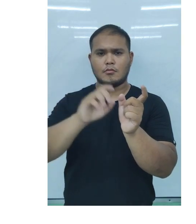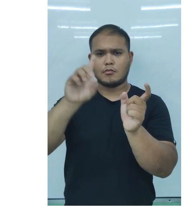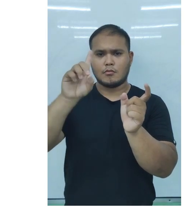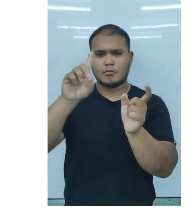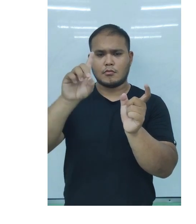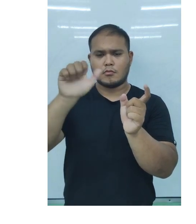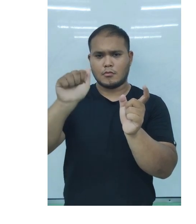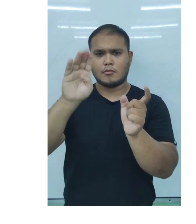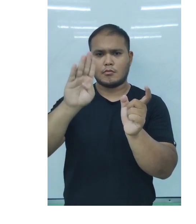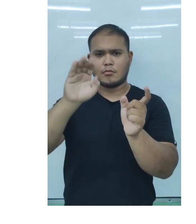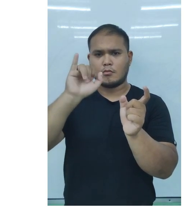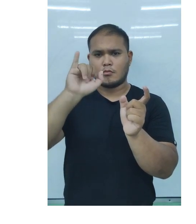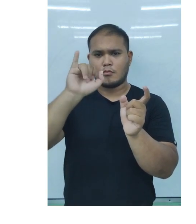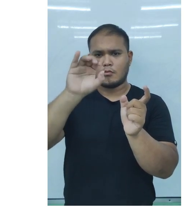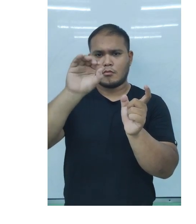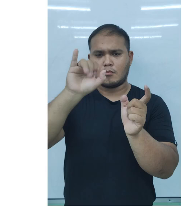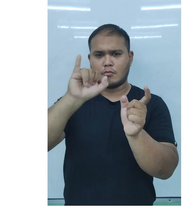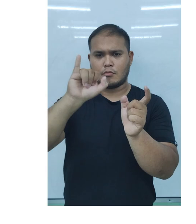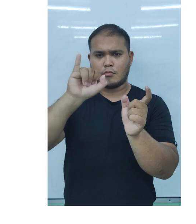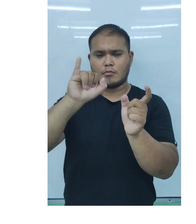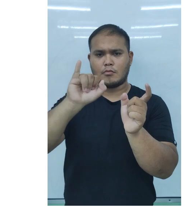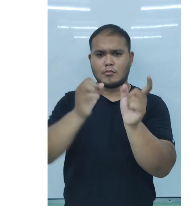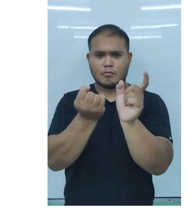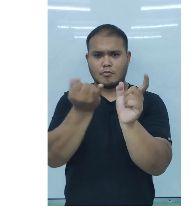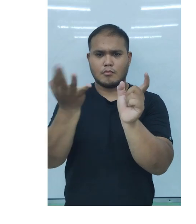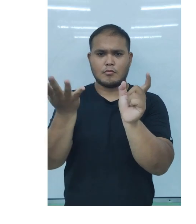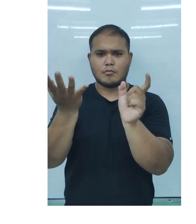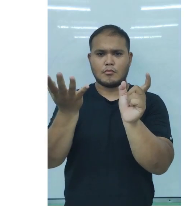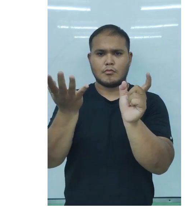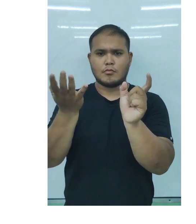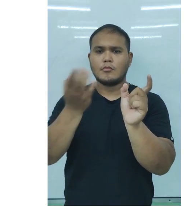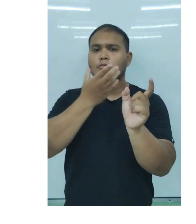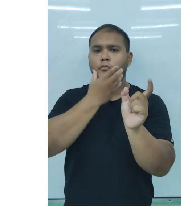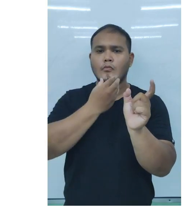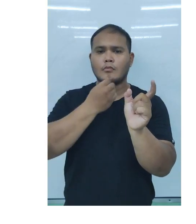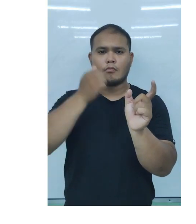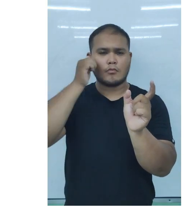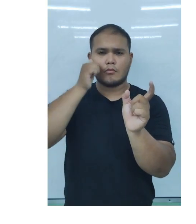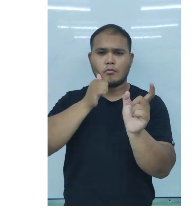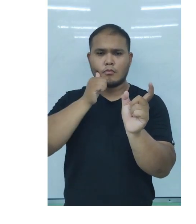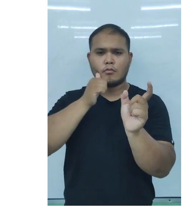No plural, no masculino e no feminino, nós temos